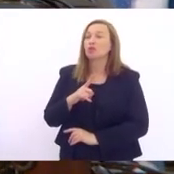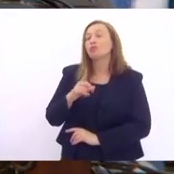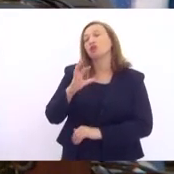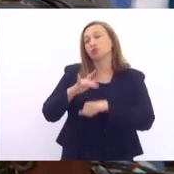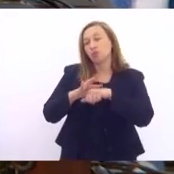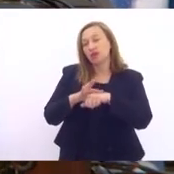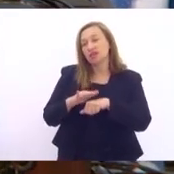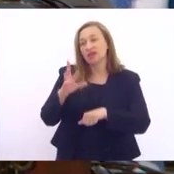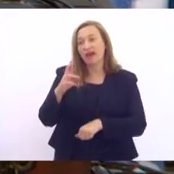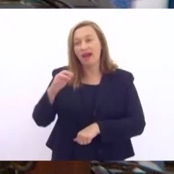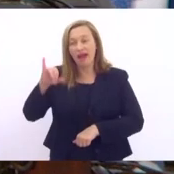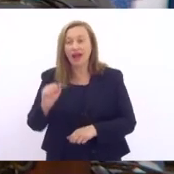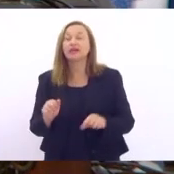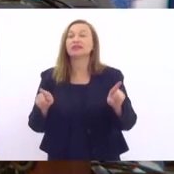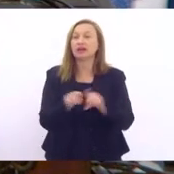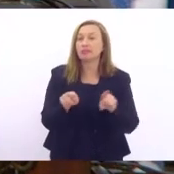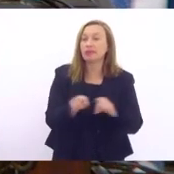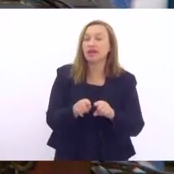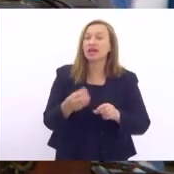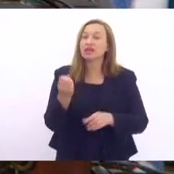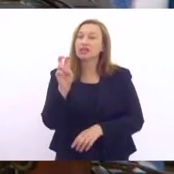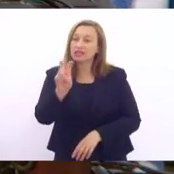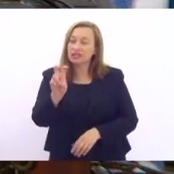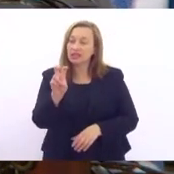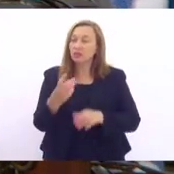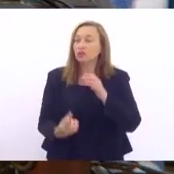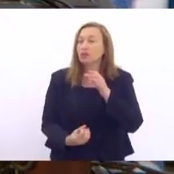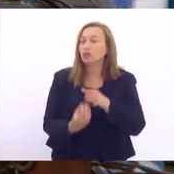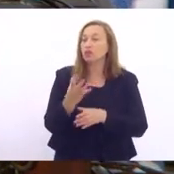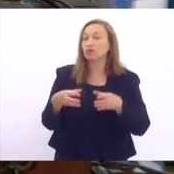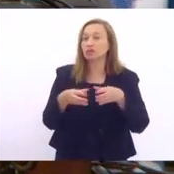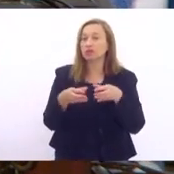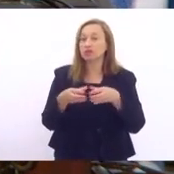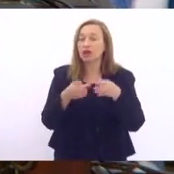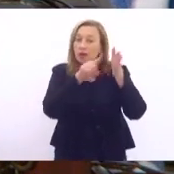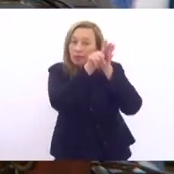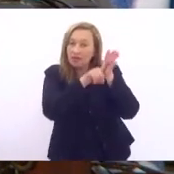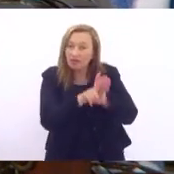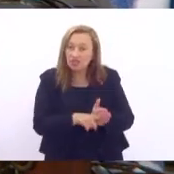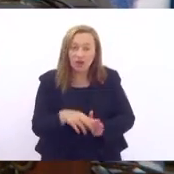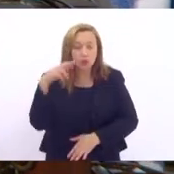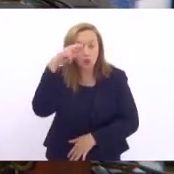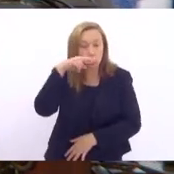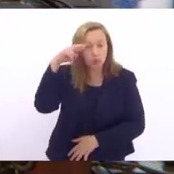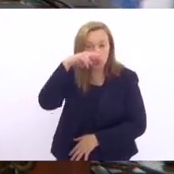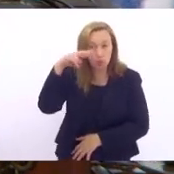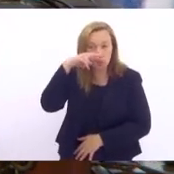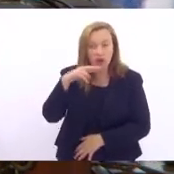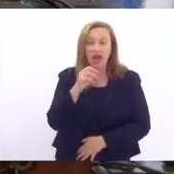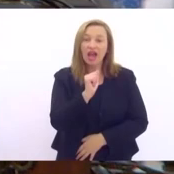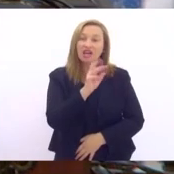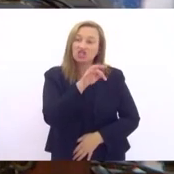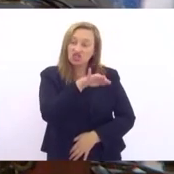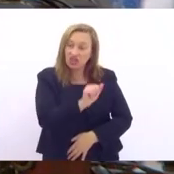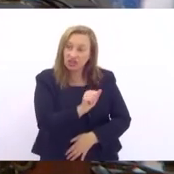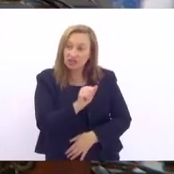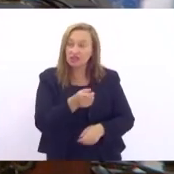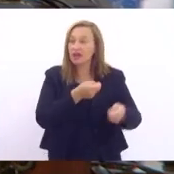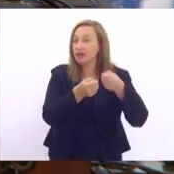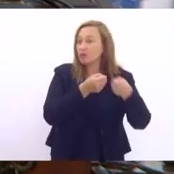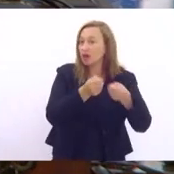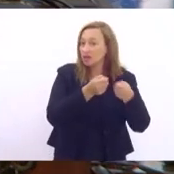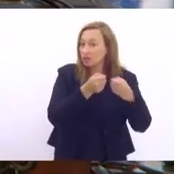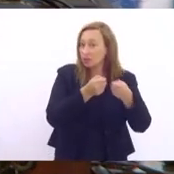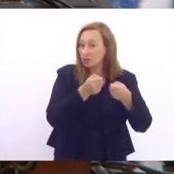inquérito para fiscalizar setores como serviços delegados e agências reguladoras, averiguar o abandono